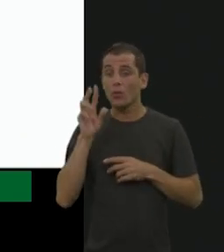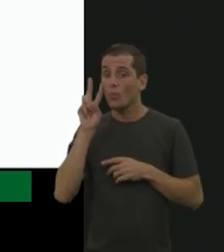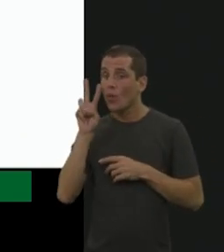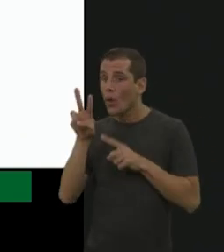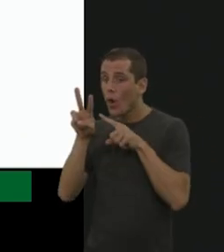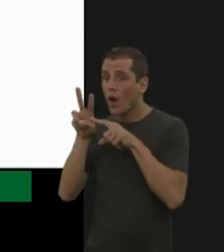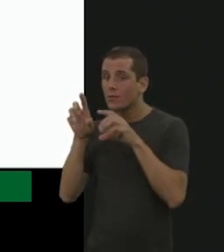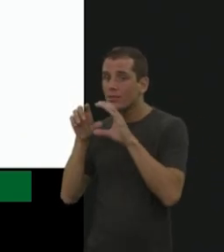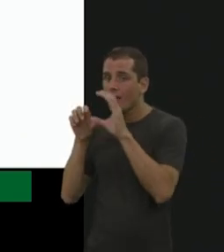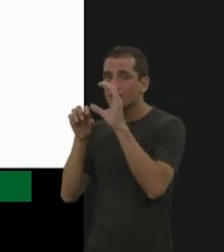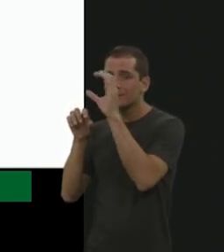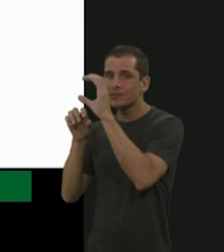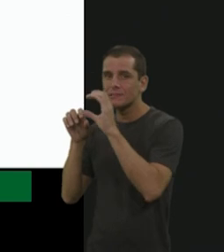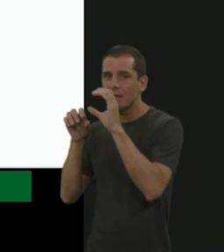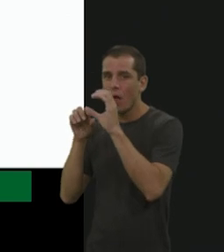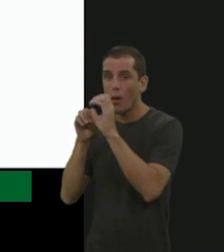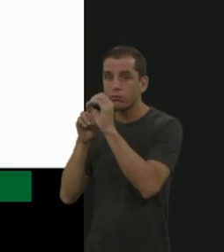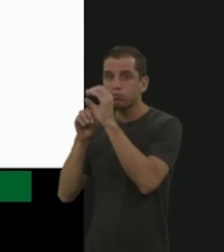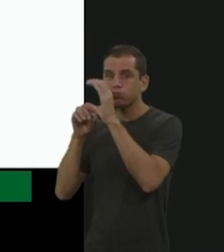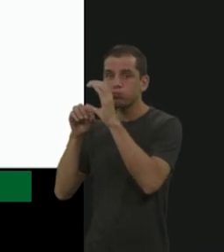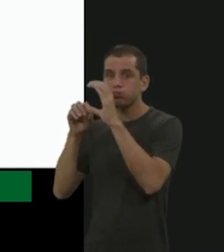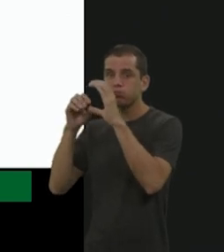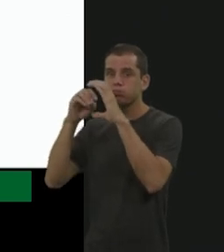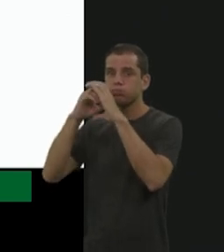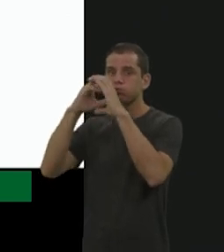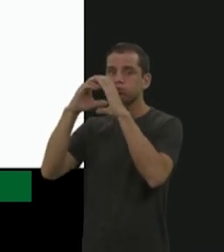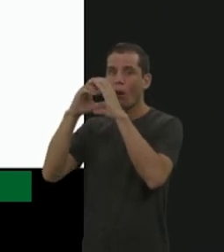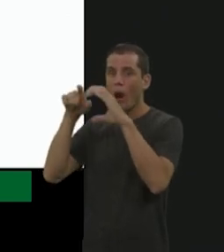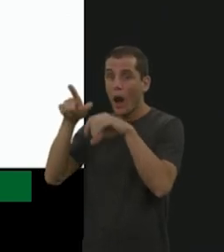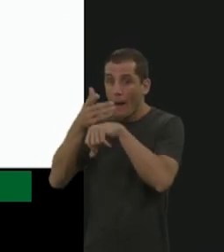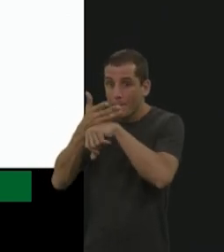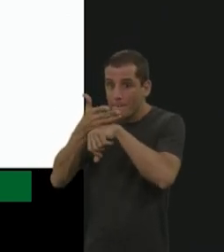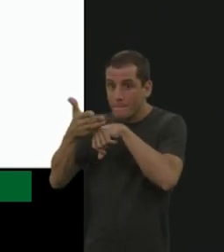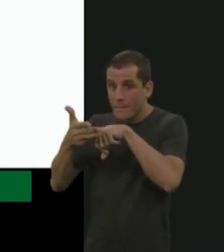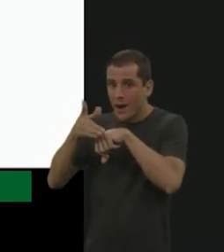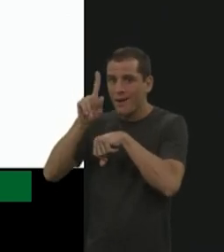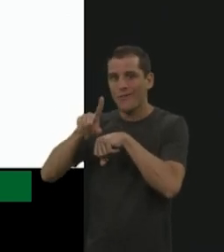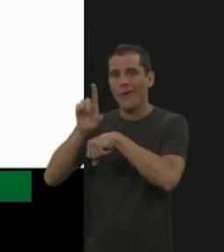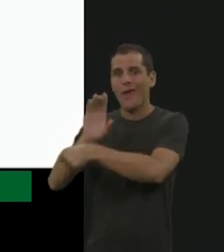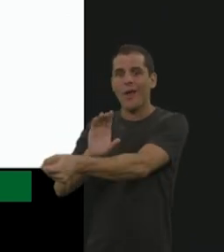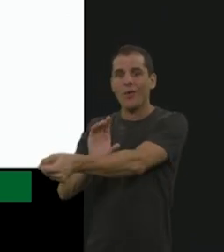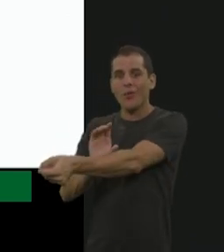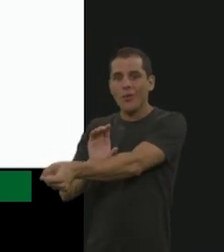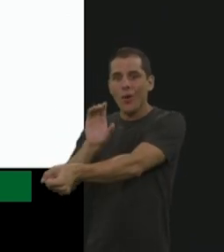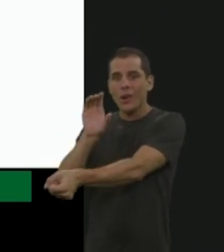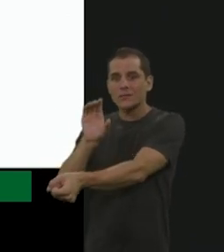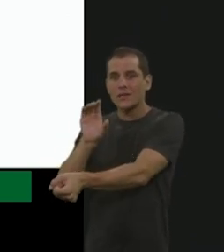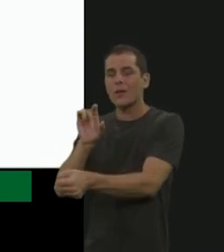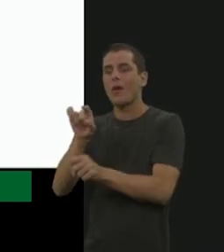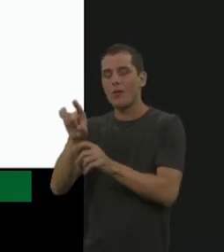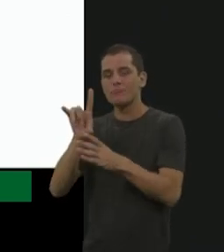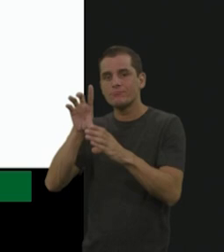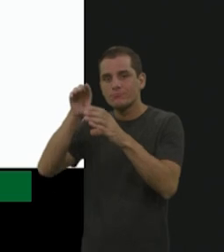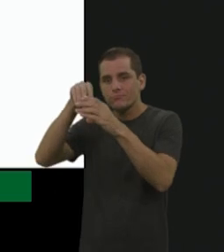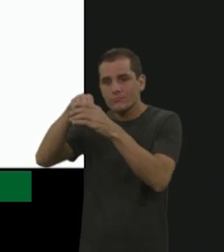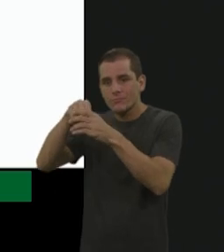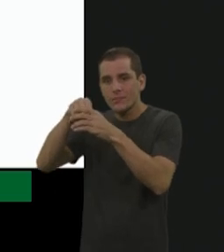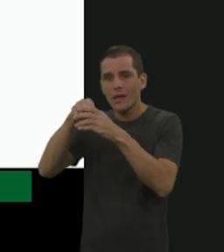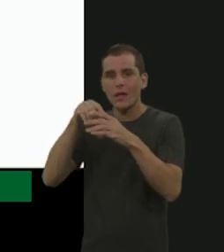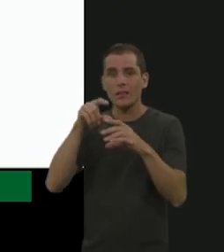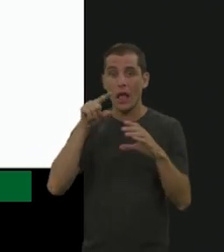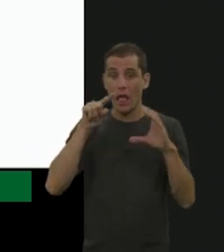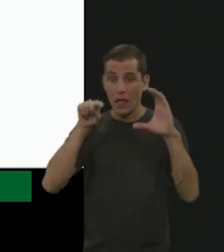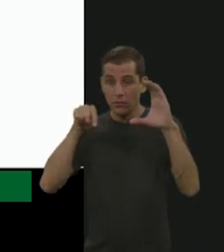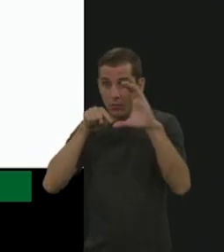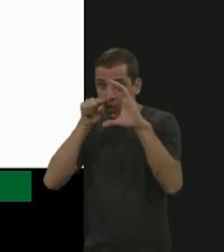super aumentada. Toda essa região branca dentro da célula é colesterol. E o núcleo ele fica rechaçado para a periferia. Ó, fica lá na pontinha